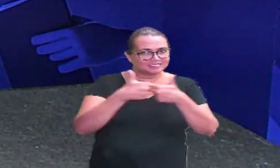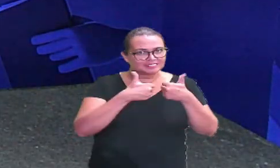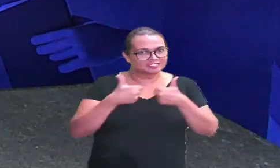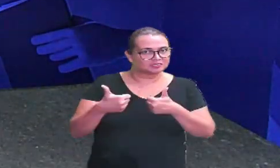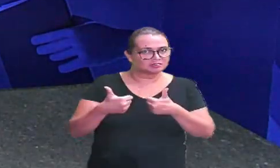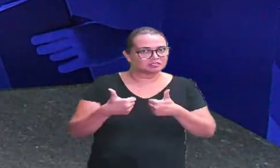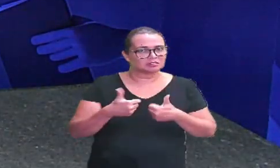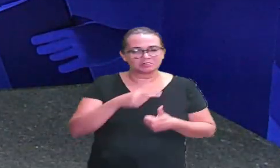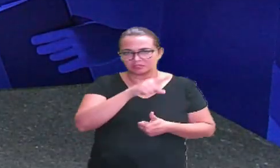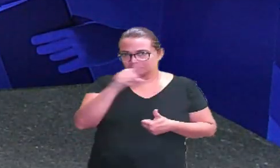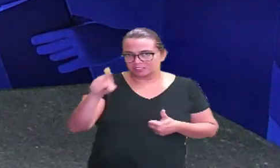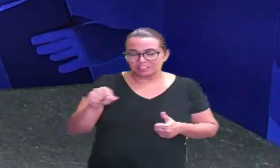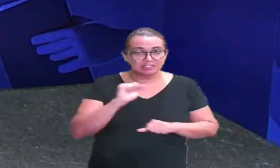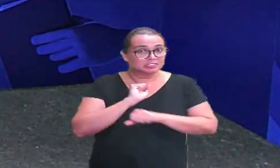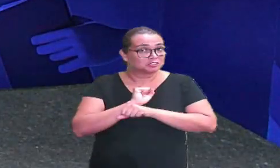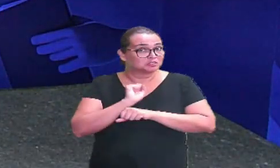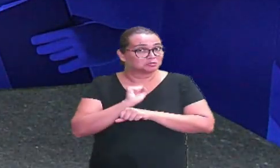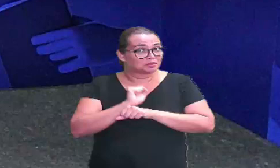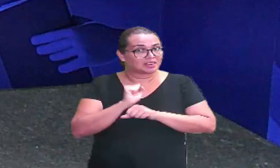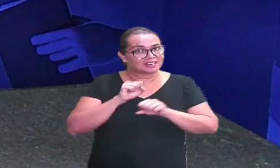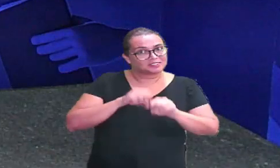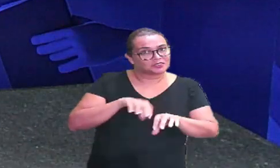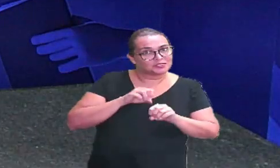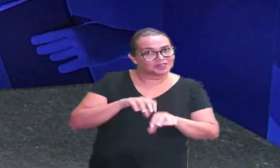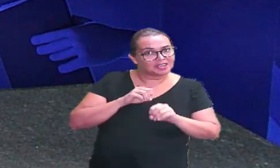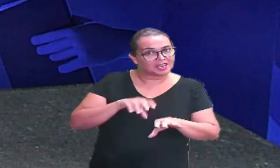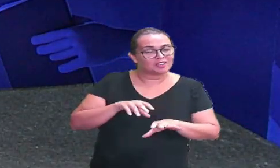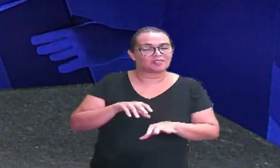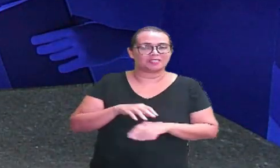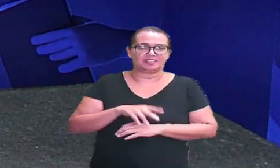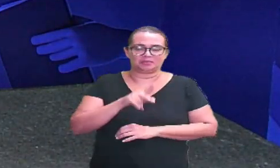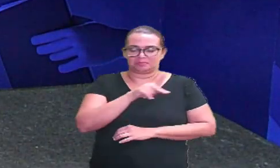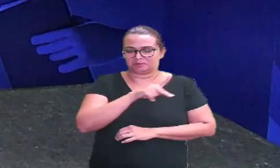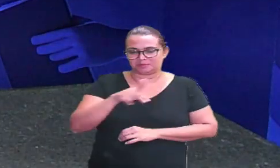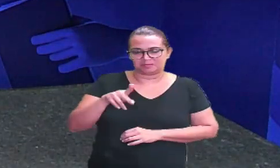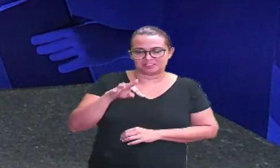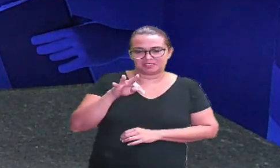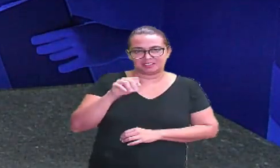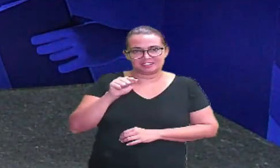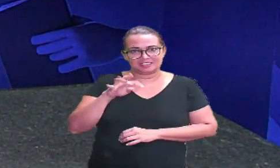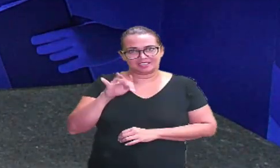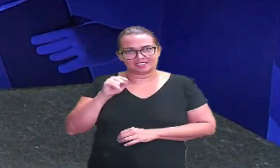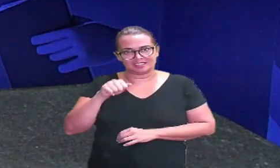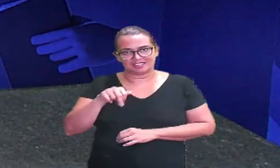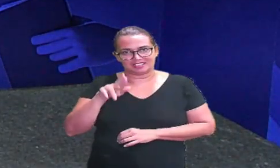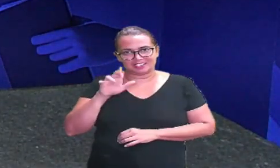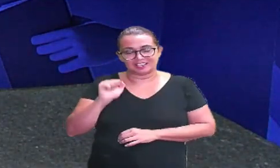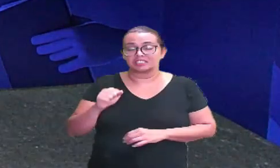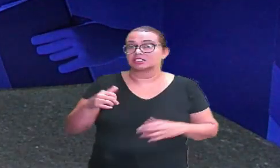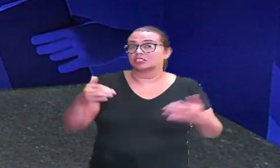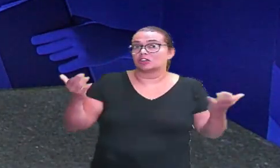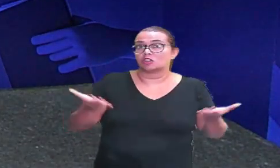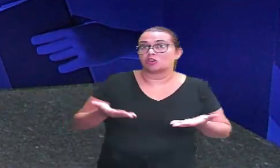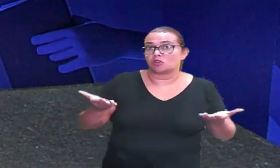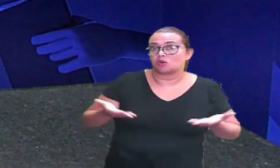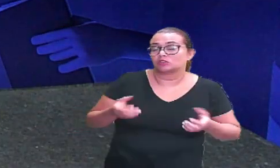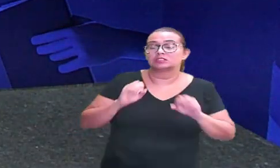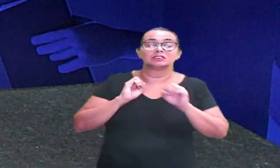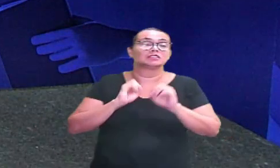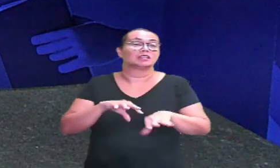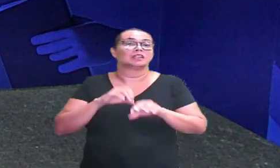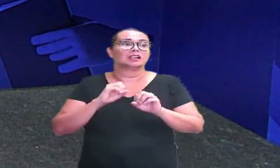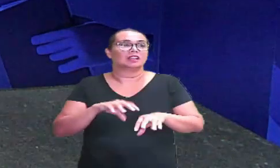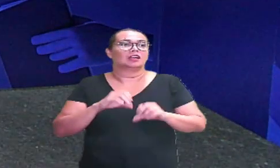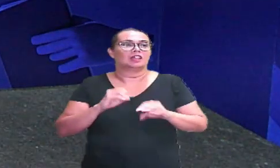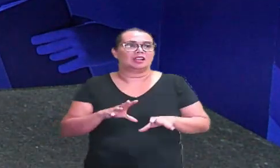prontos para mais uma aula aqui com a professora Tatiane? Então, hoje nós vamos ter uma aula